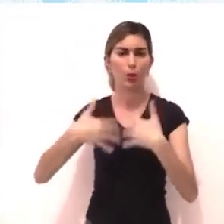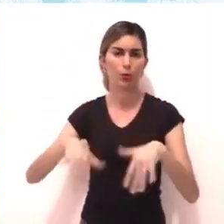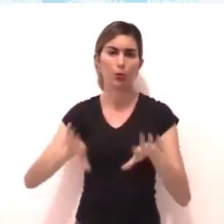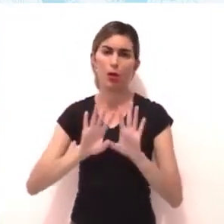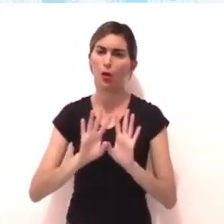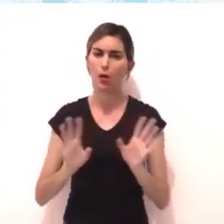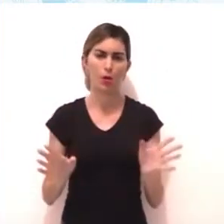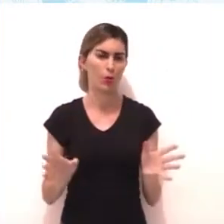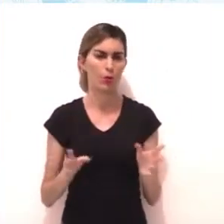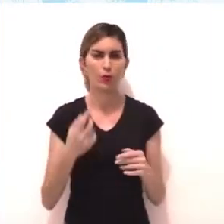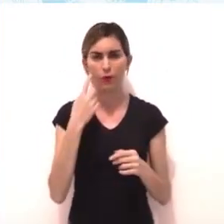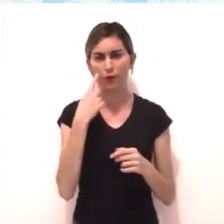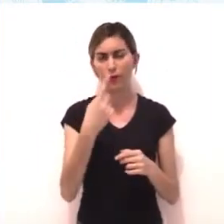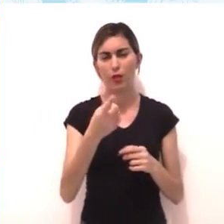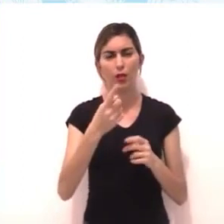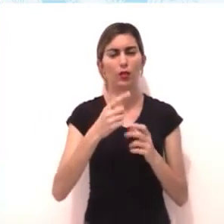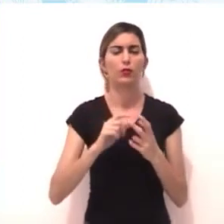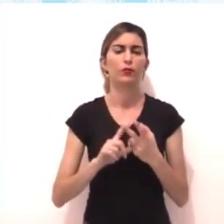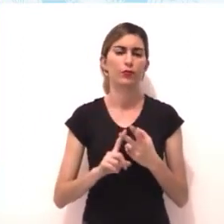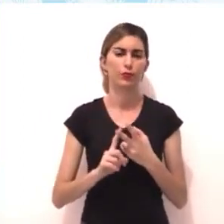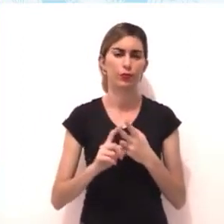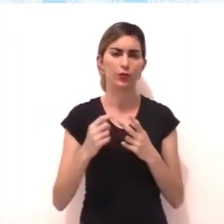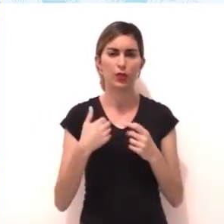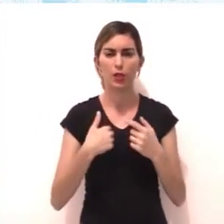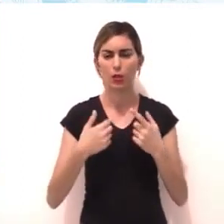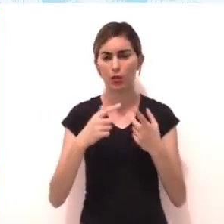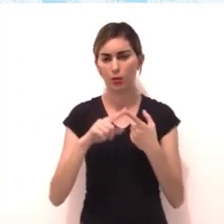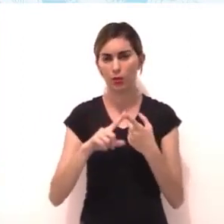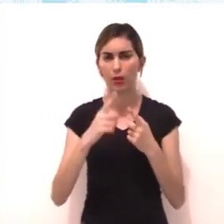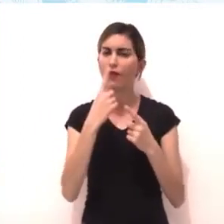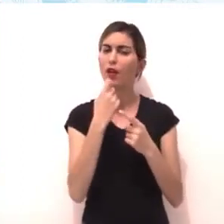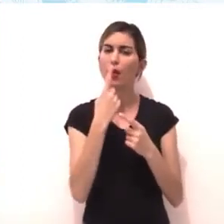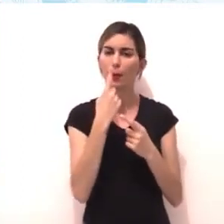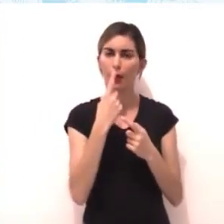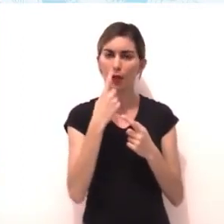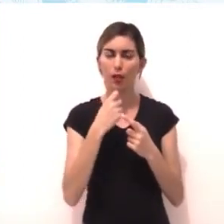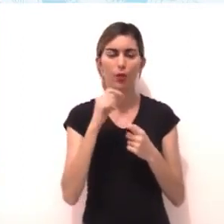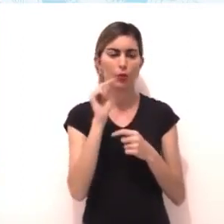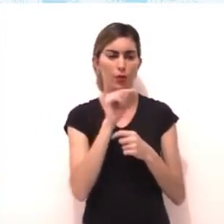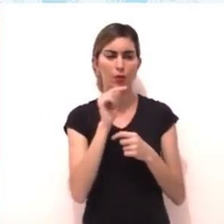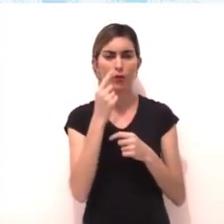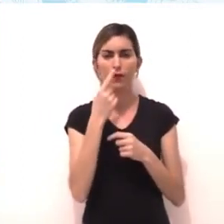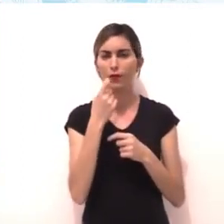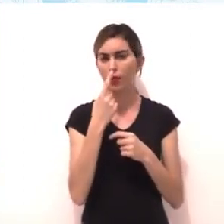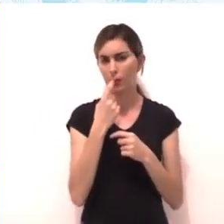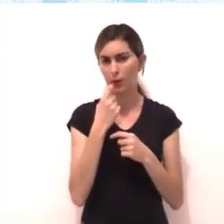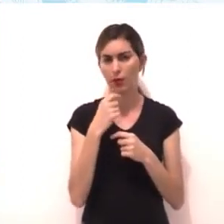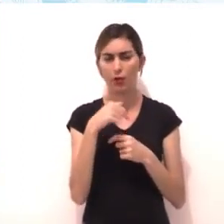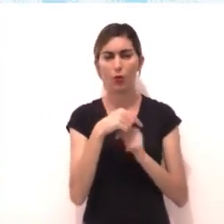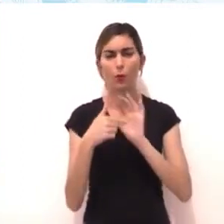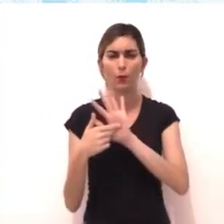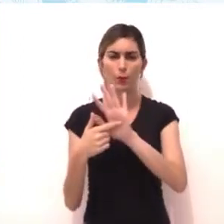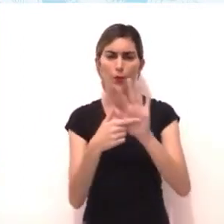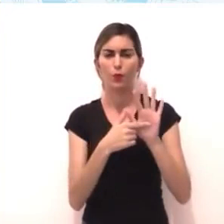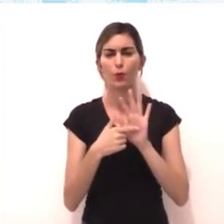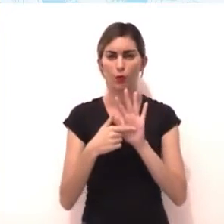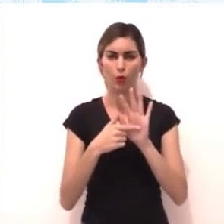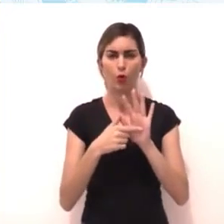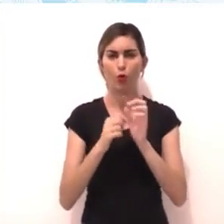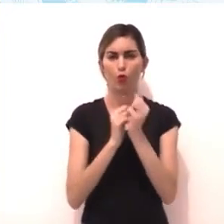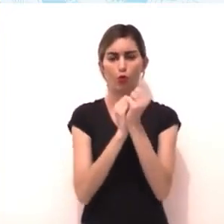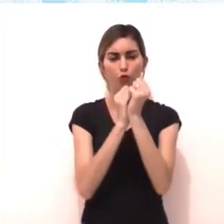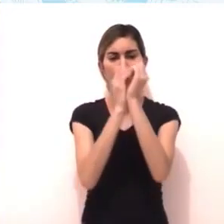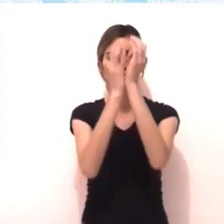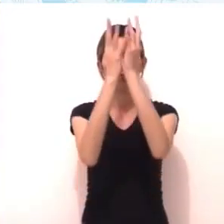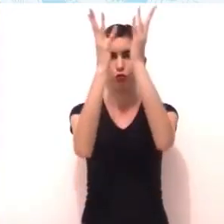naturais, vocês estão vendo ali um circulado de vermelho ali, apontando para o